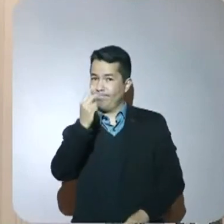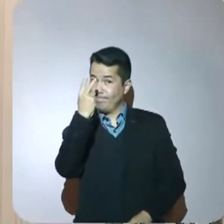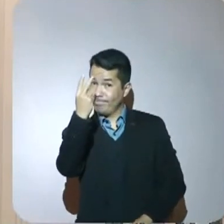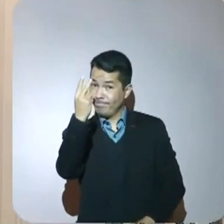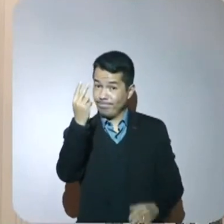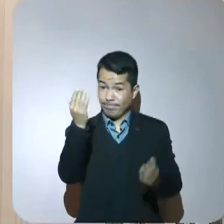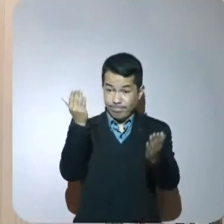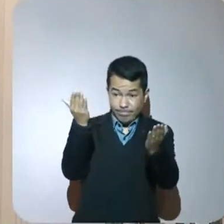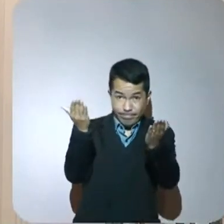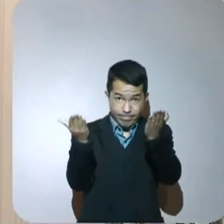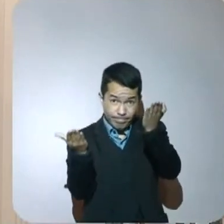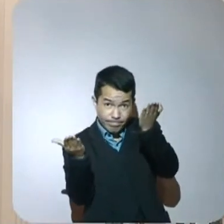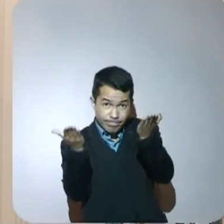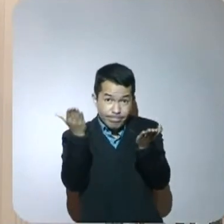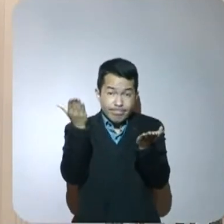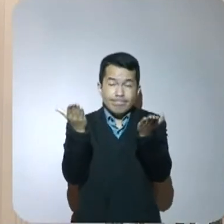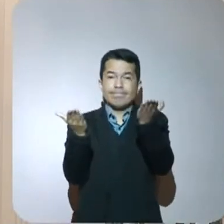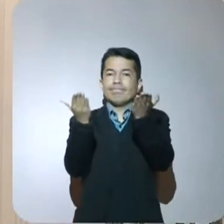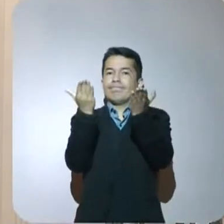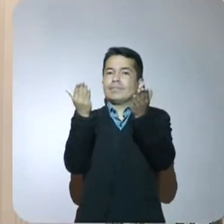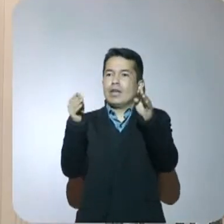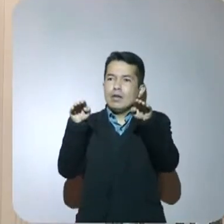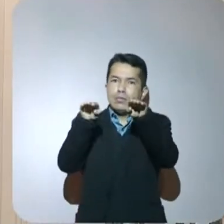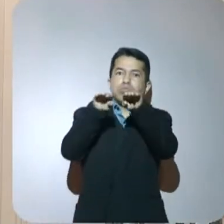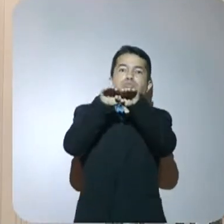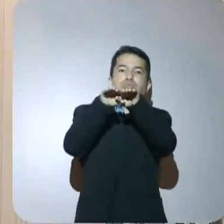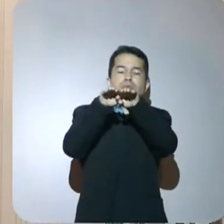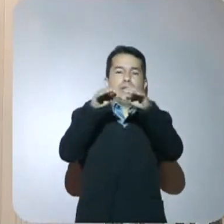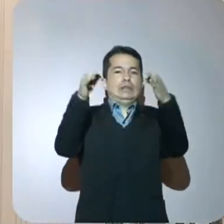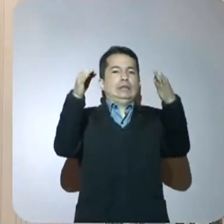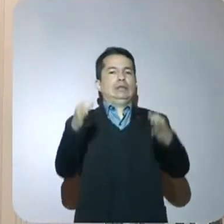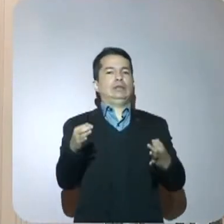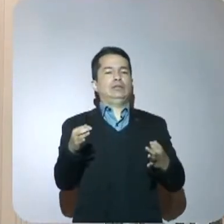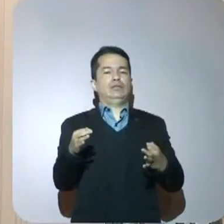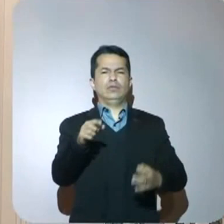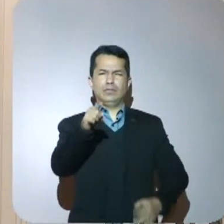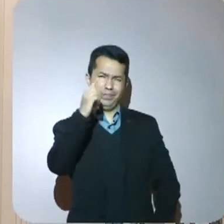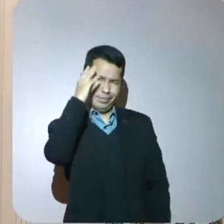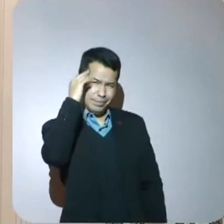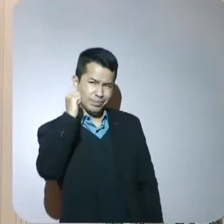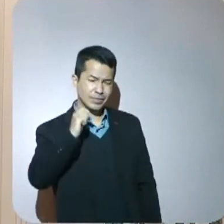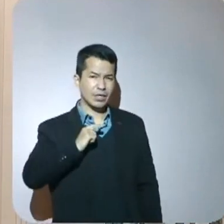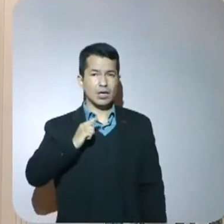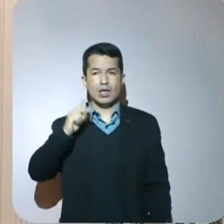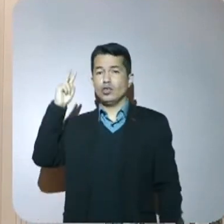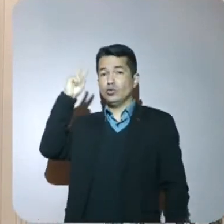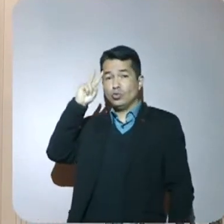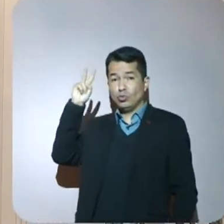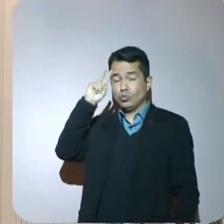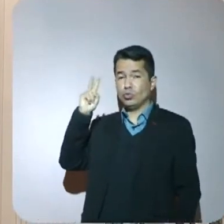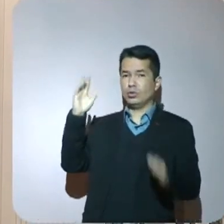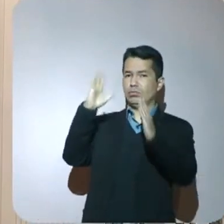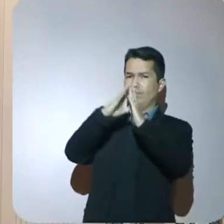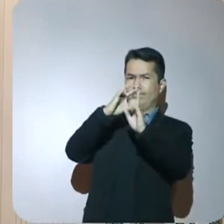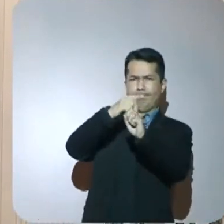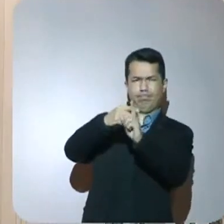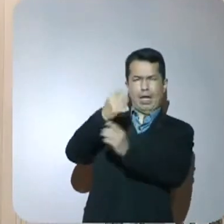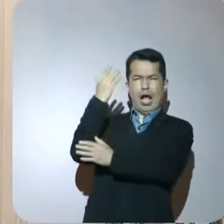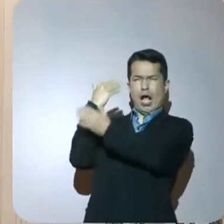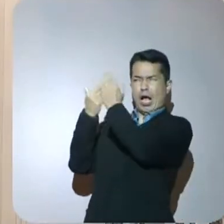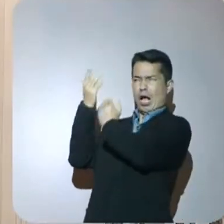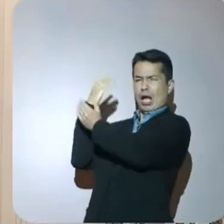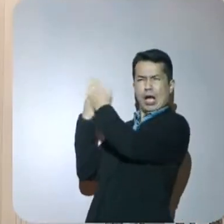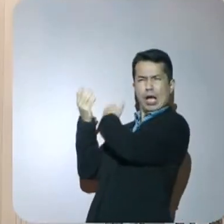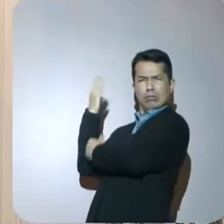importantíssimo. Uma das grandes preocupações que a história da igreja nos adverte, que precisamos ter, é